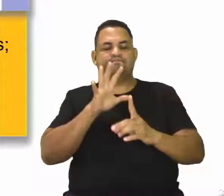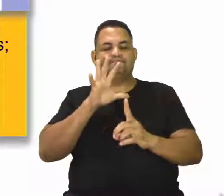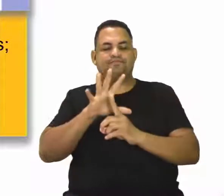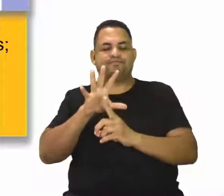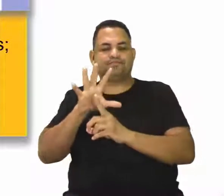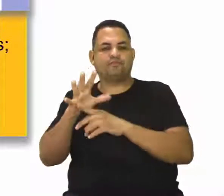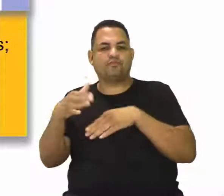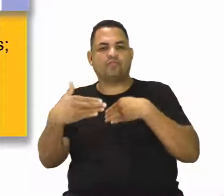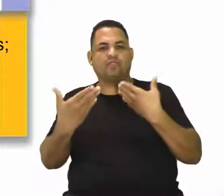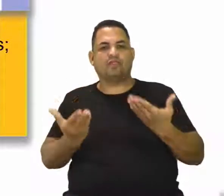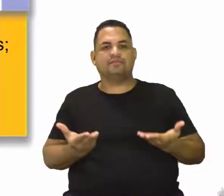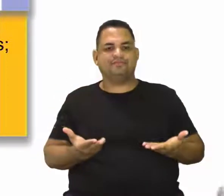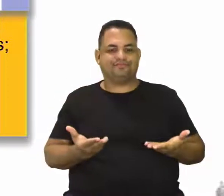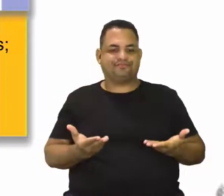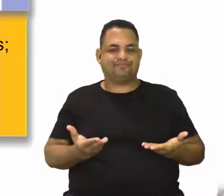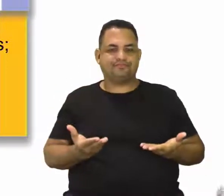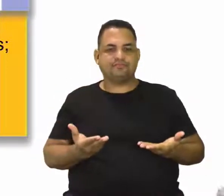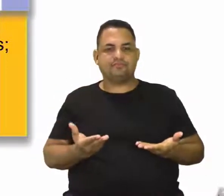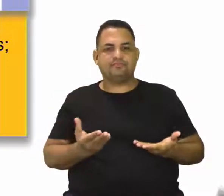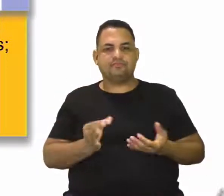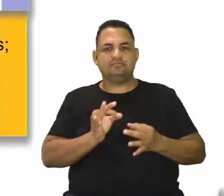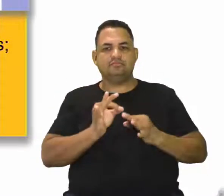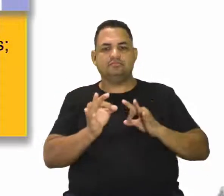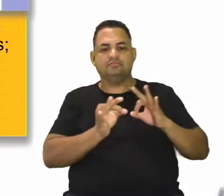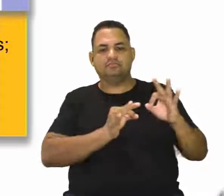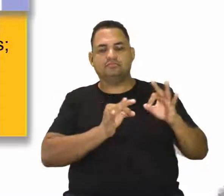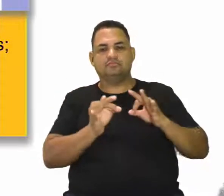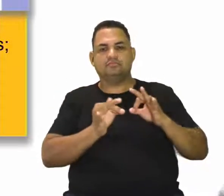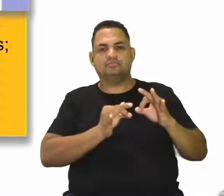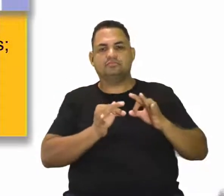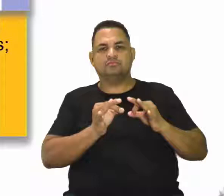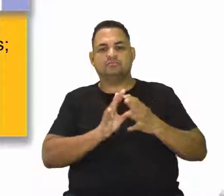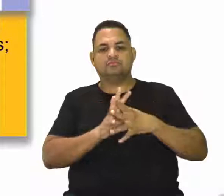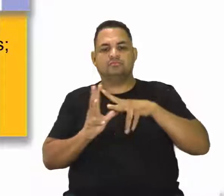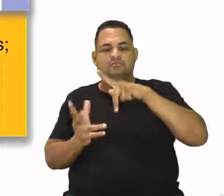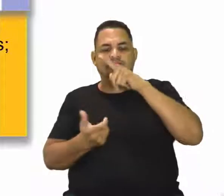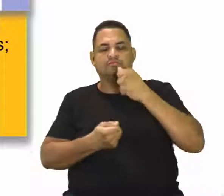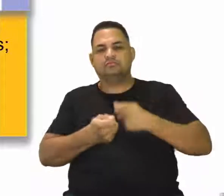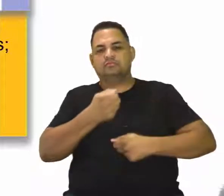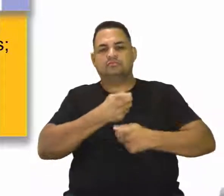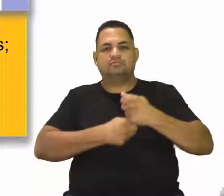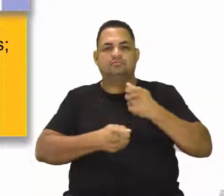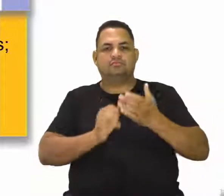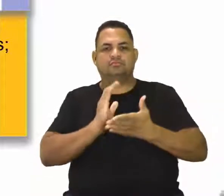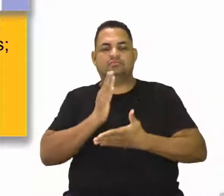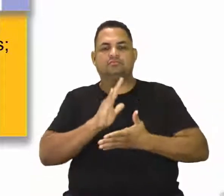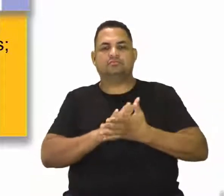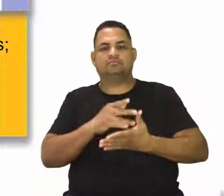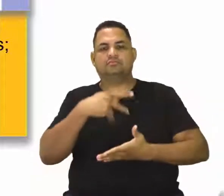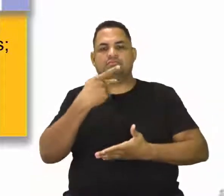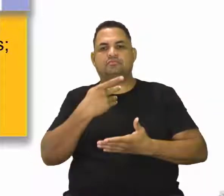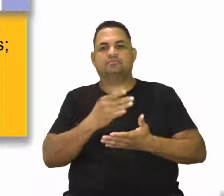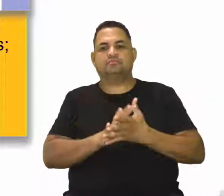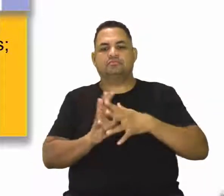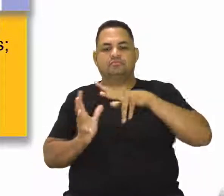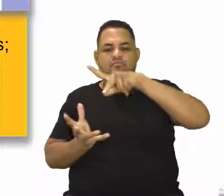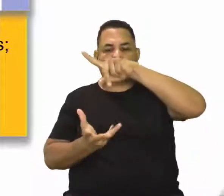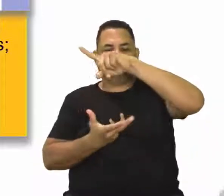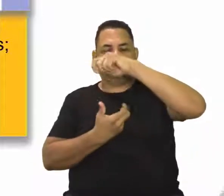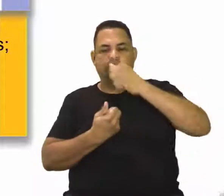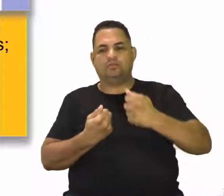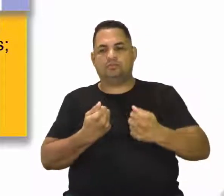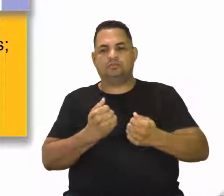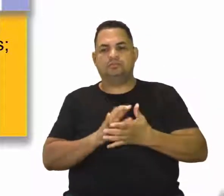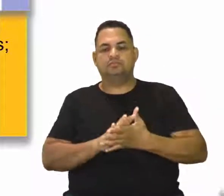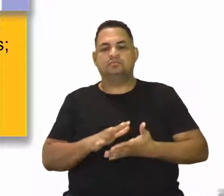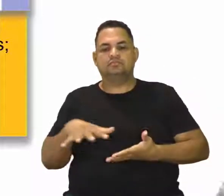impactada, como que se deu a formação da globalização. Já está falando do globo, do mundo,